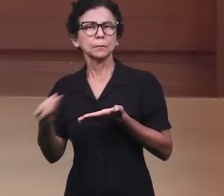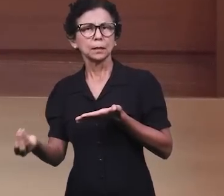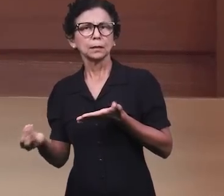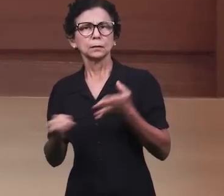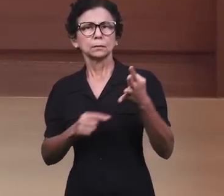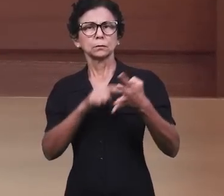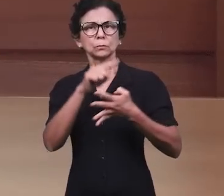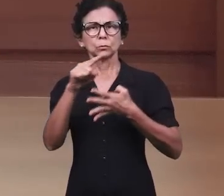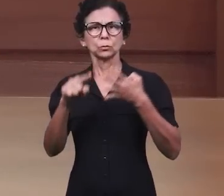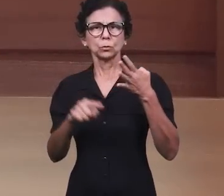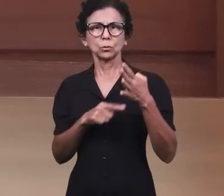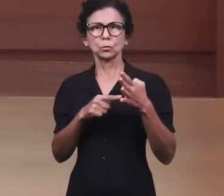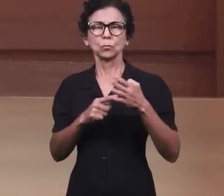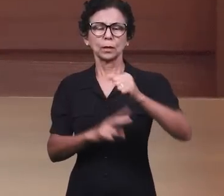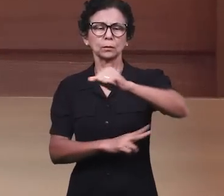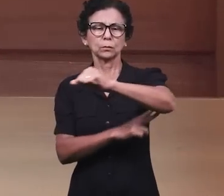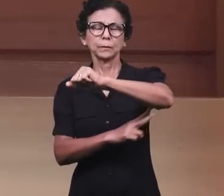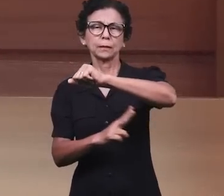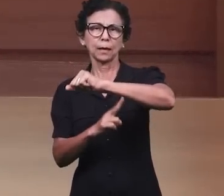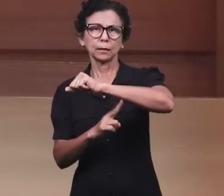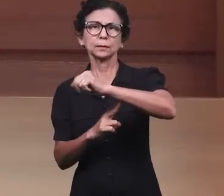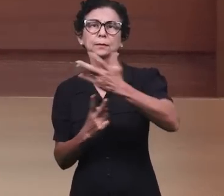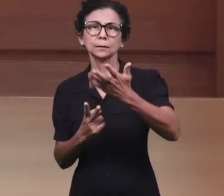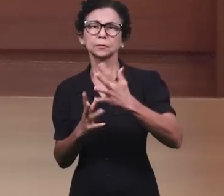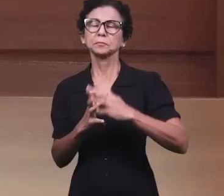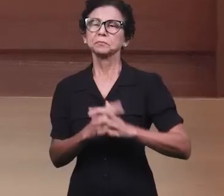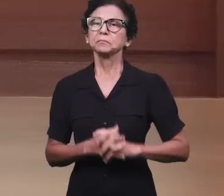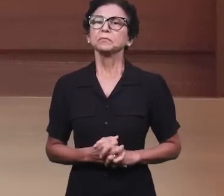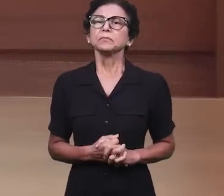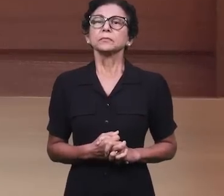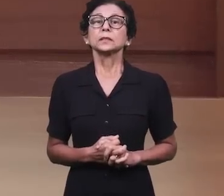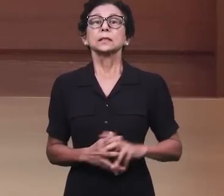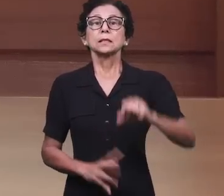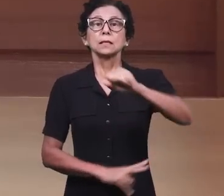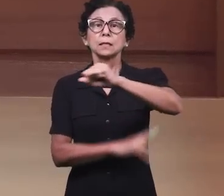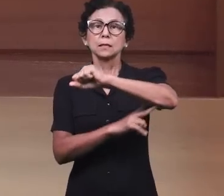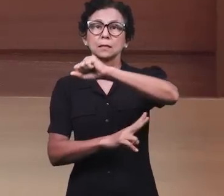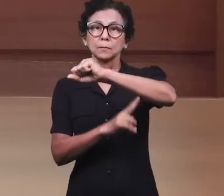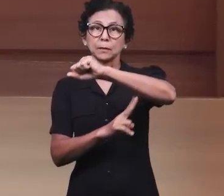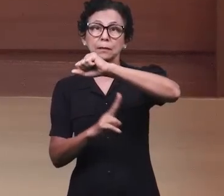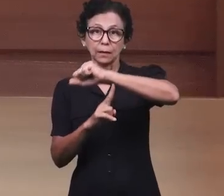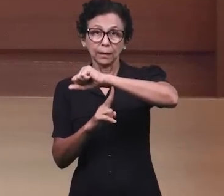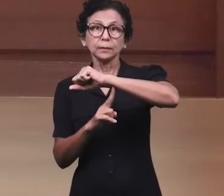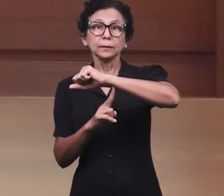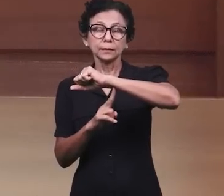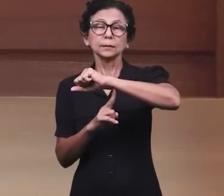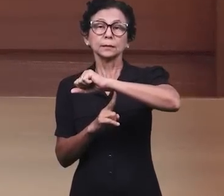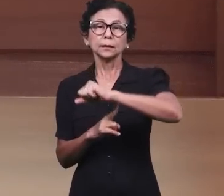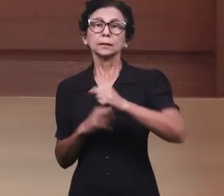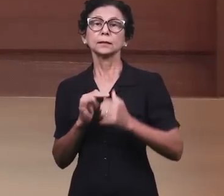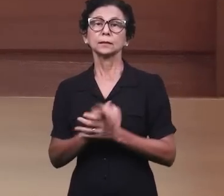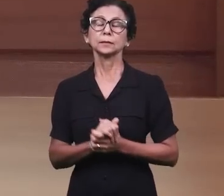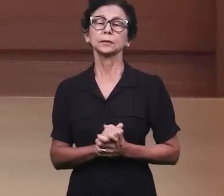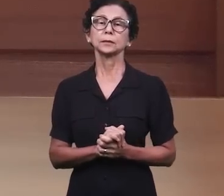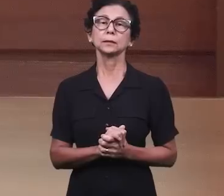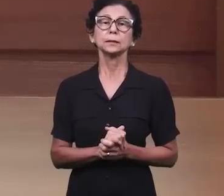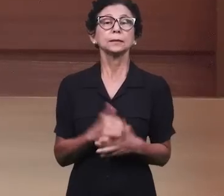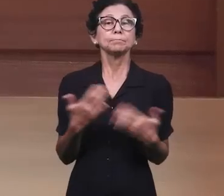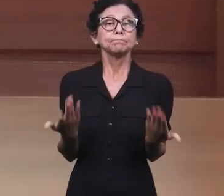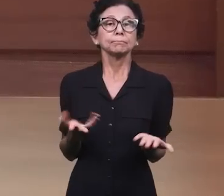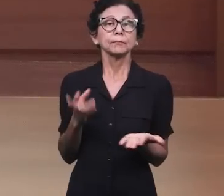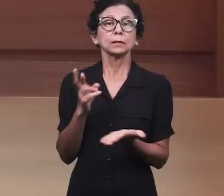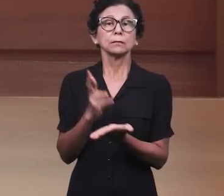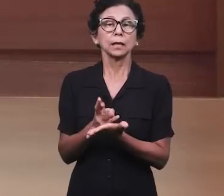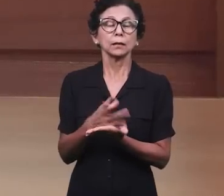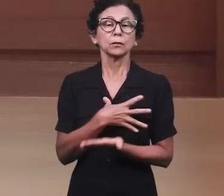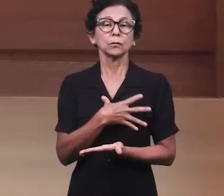na oração. São os 4 pilares, os 4 elementos. E são exatamente esses pilares que vão fazer com que os filhos